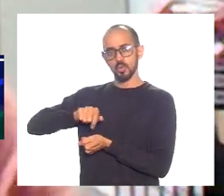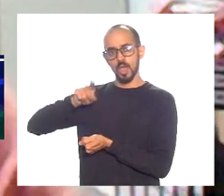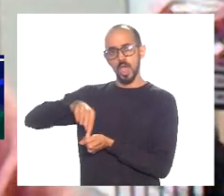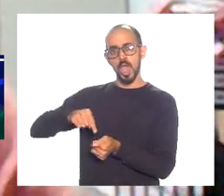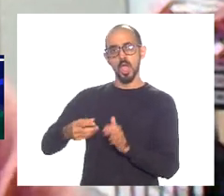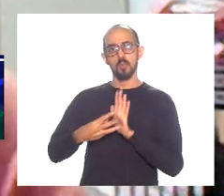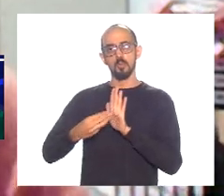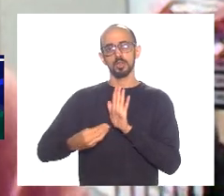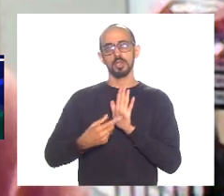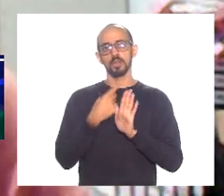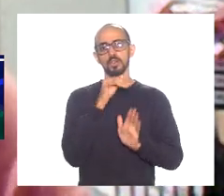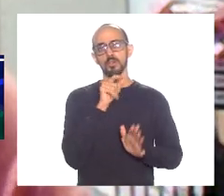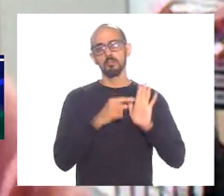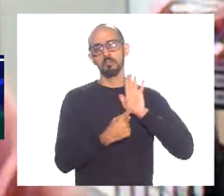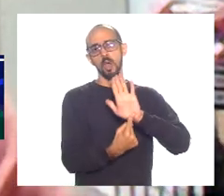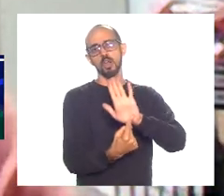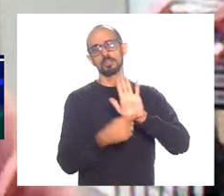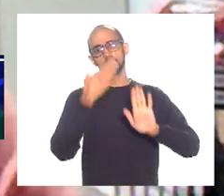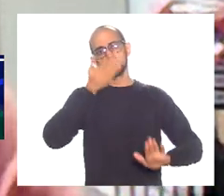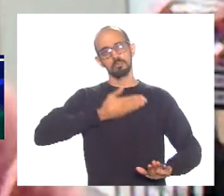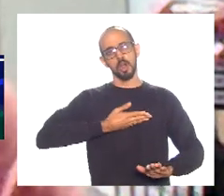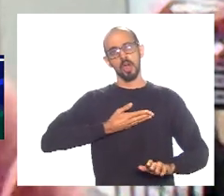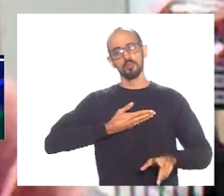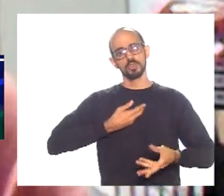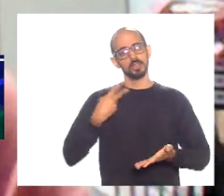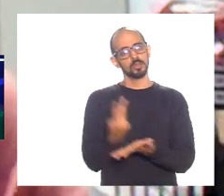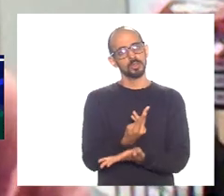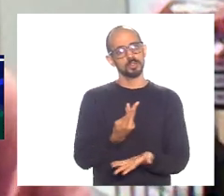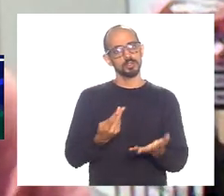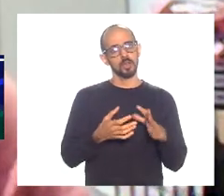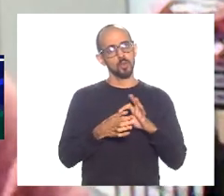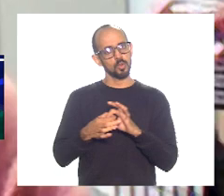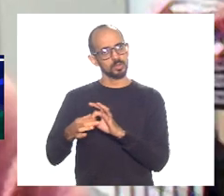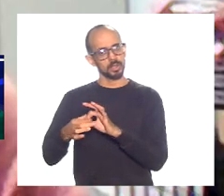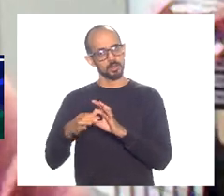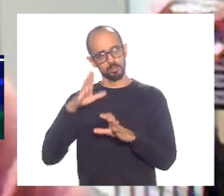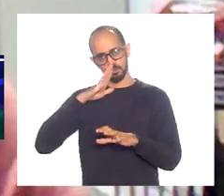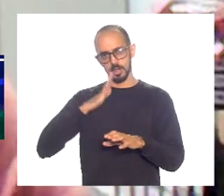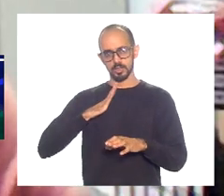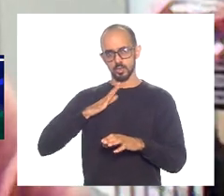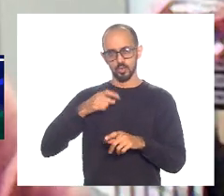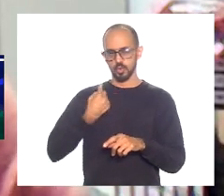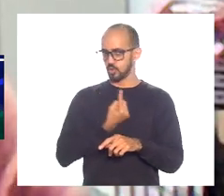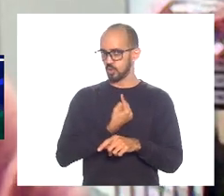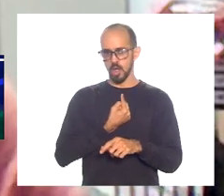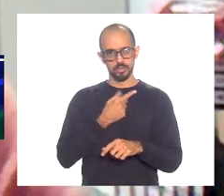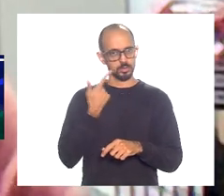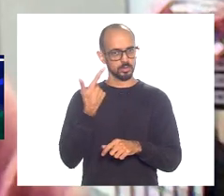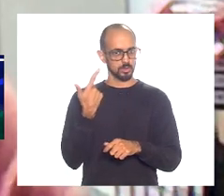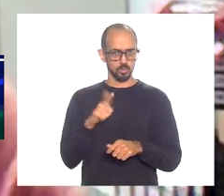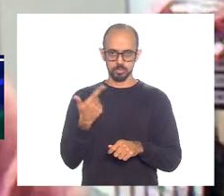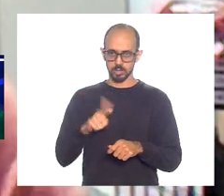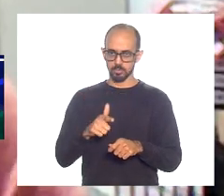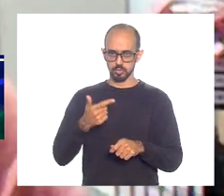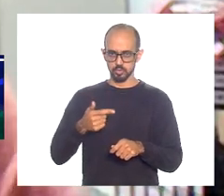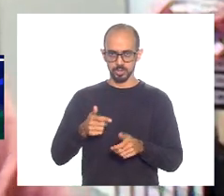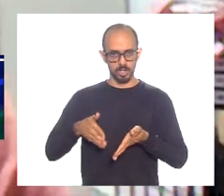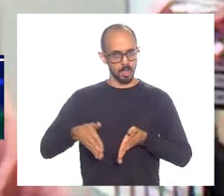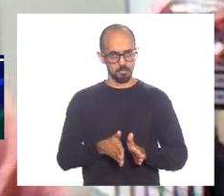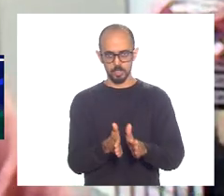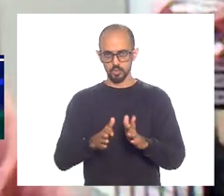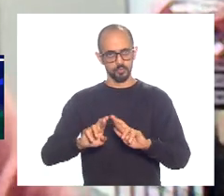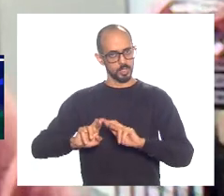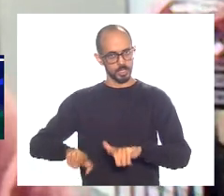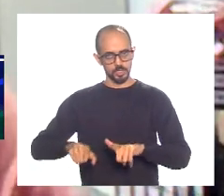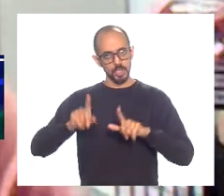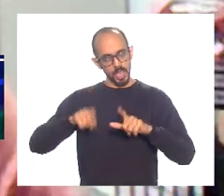ilustra de forma muito triste o que a gente está vivenciando no Brasil. A gente não tem outro caminho, é acelerar a vacinação, é manter as